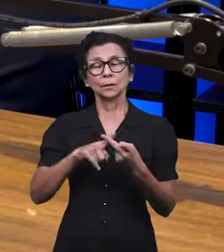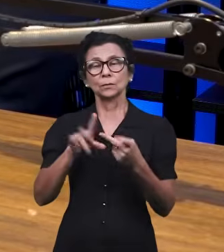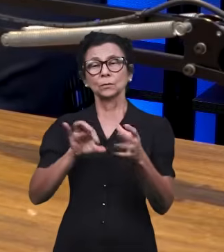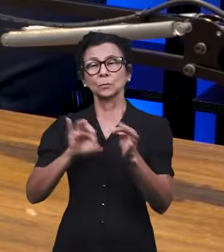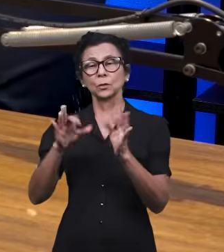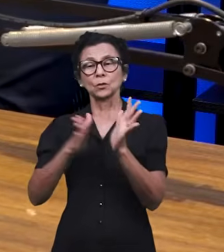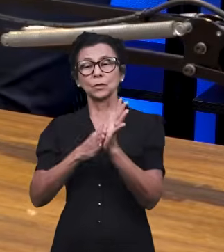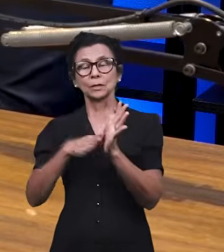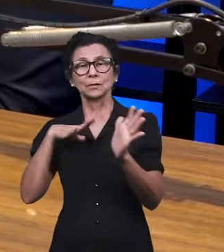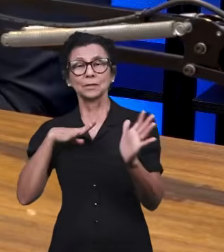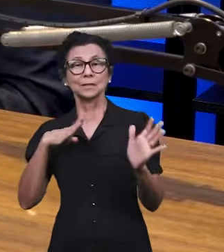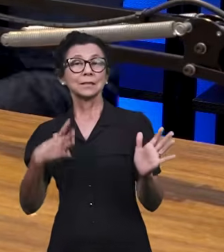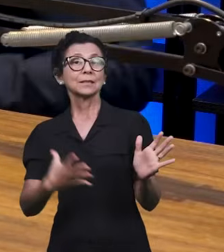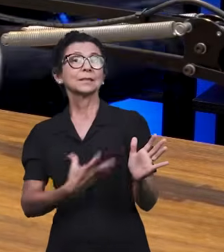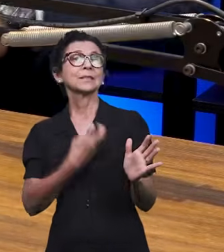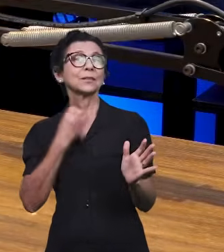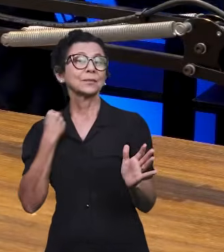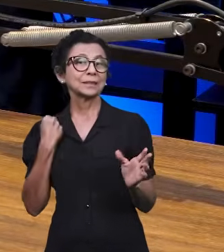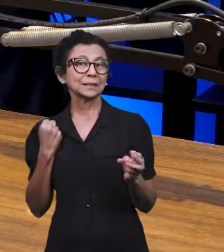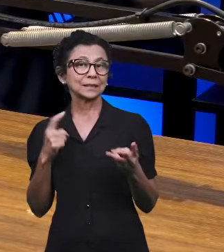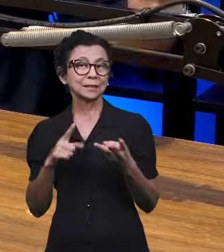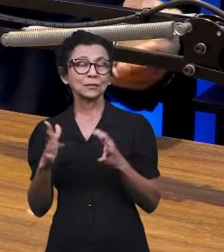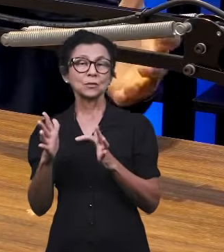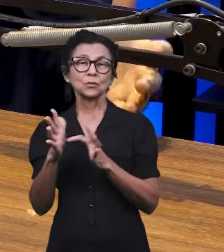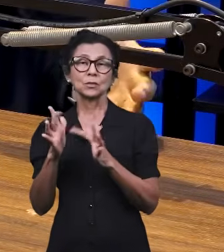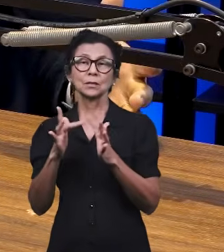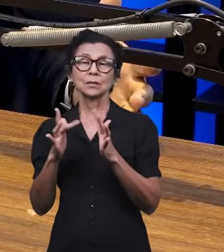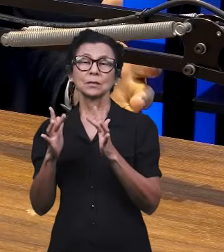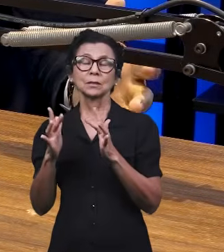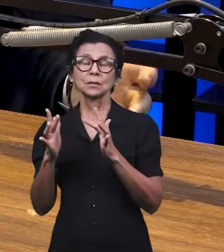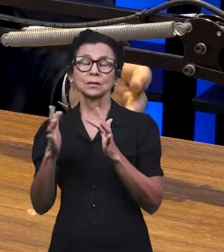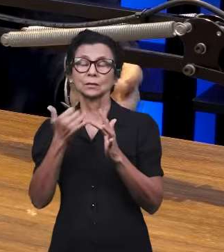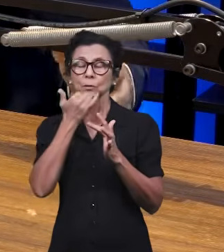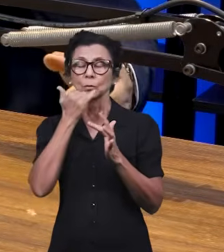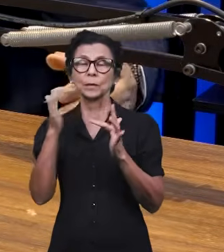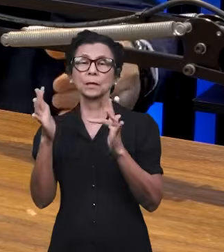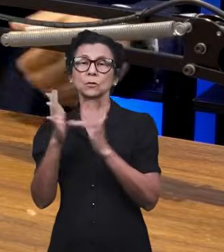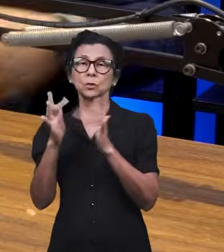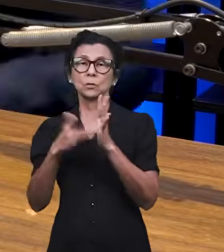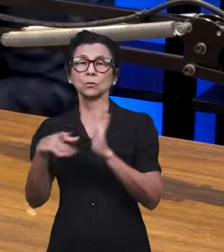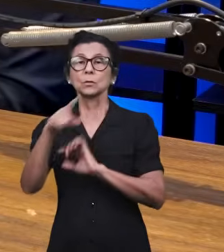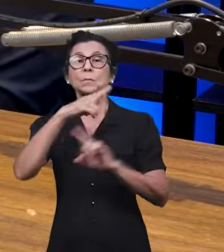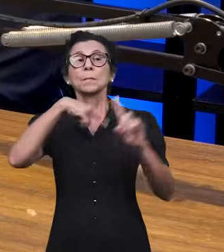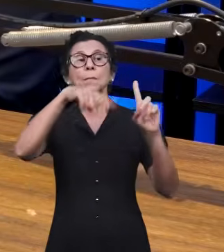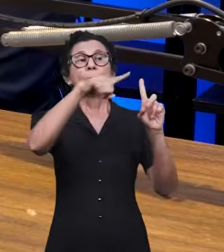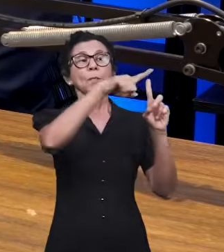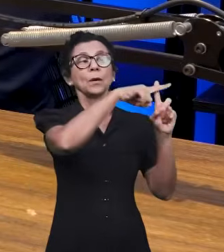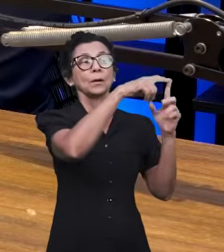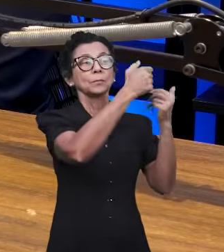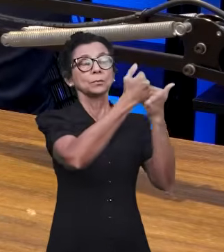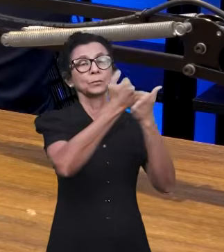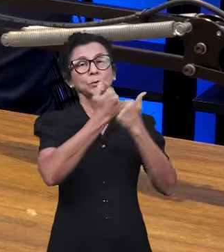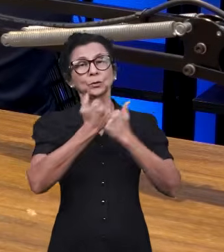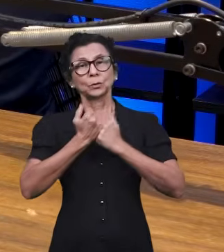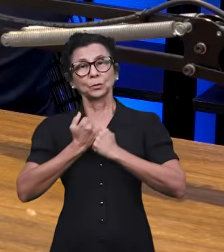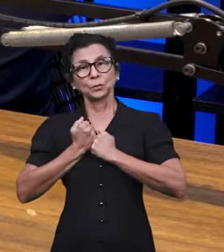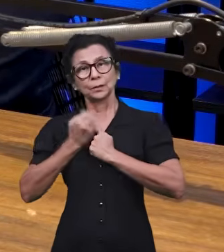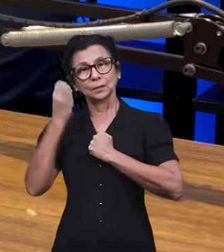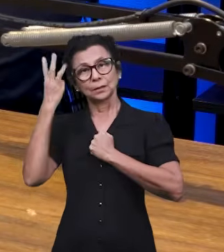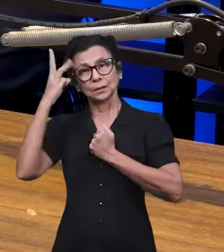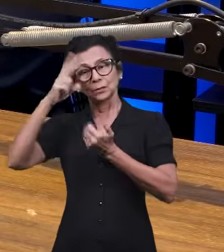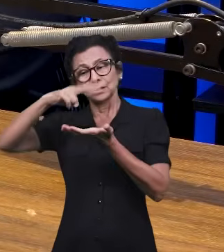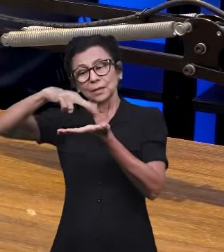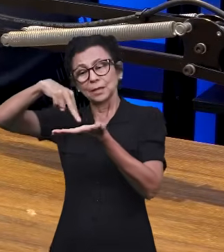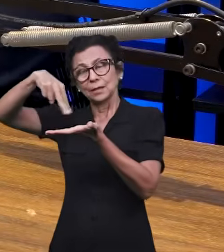né? Aquele que morreu e estabeleceu o projeto de salvação. E agora aquele que subiu para preparar o lugar. Ele